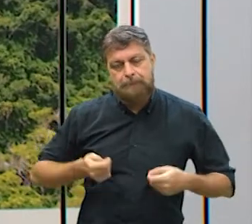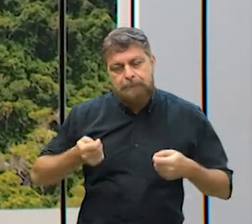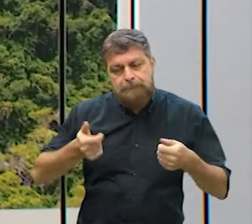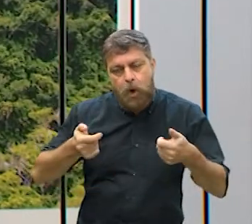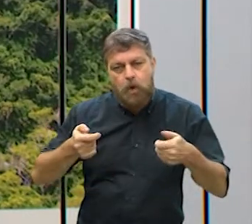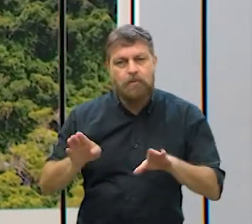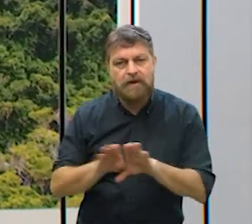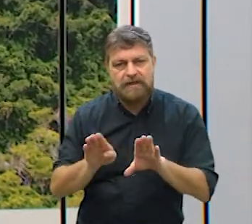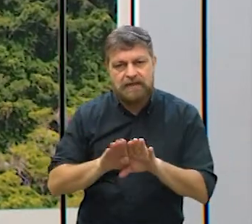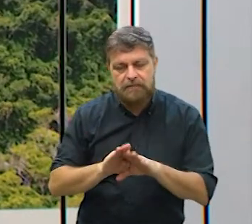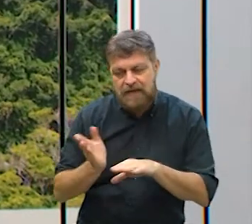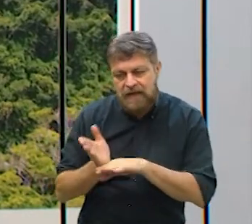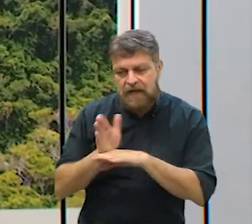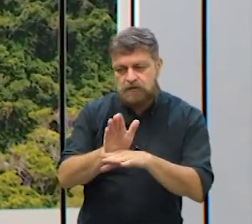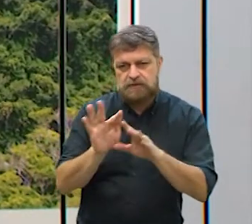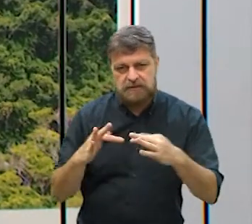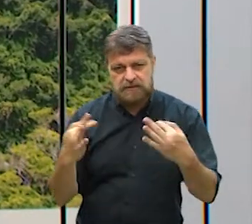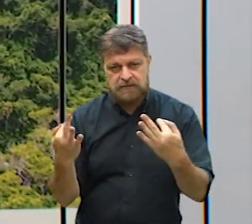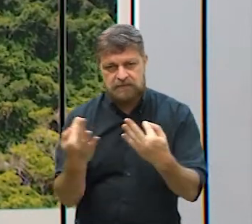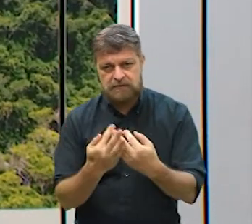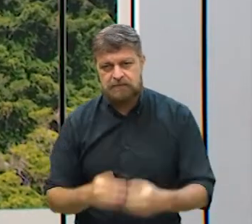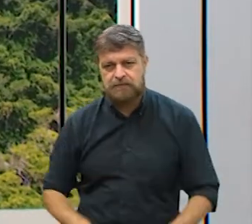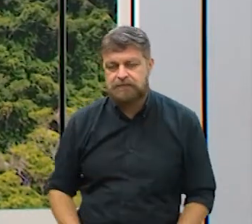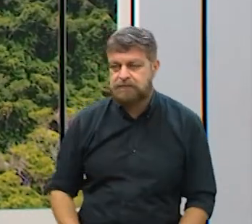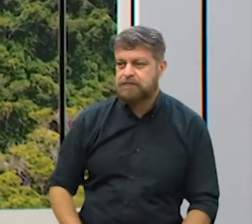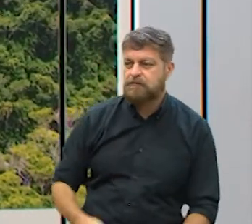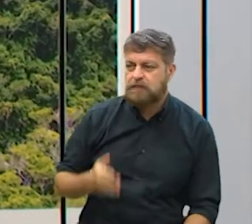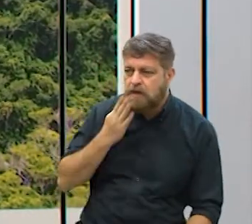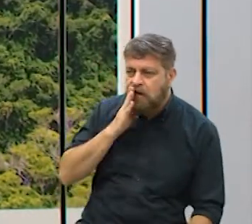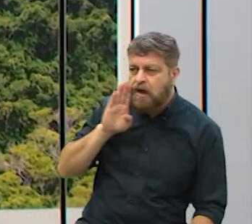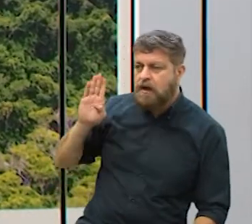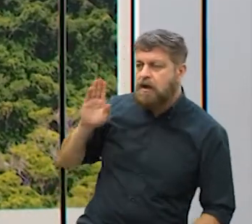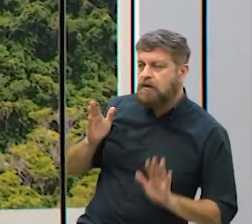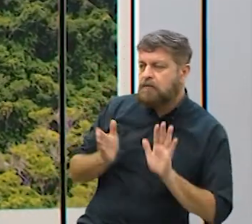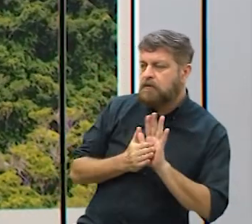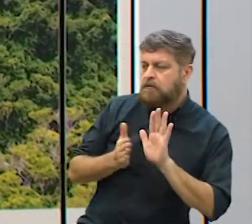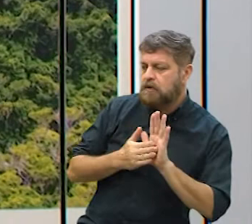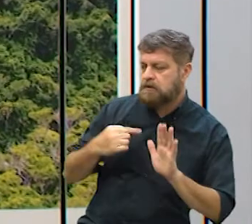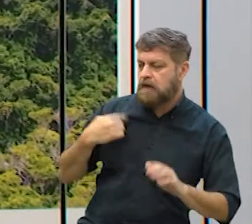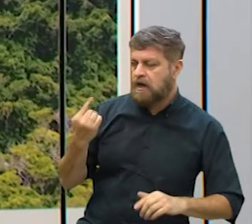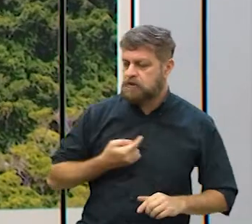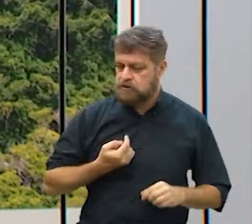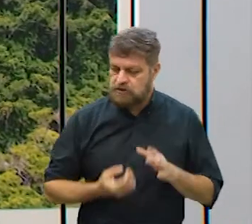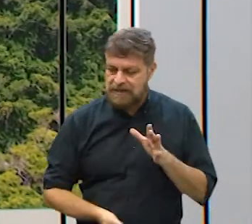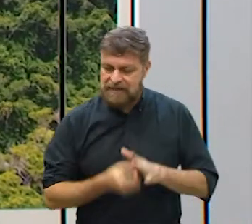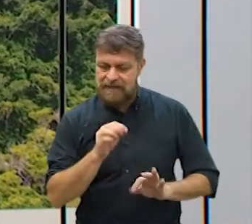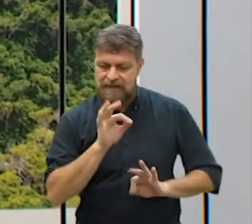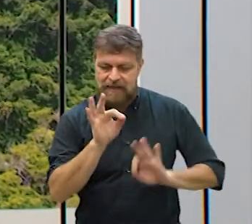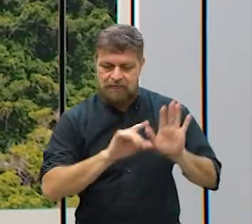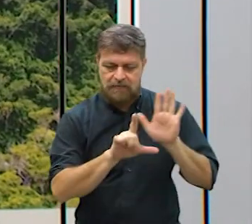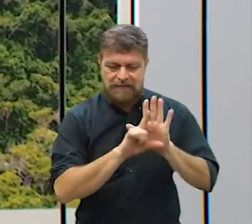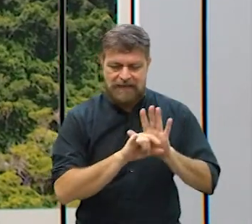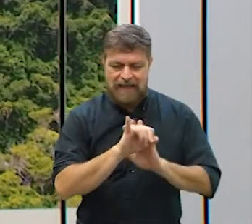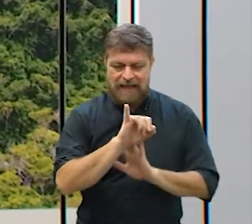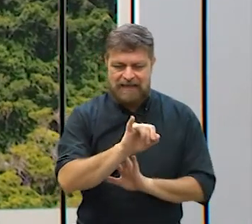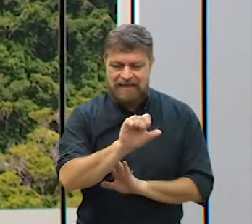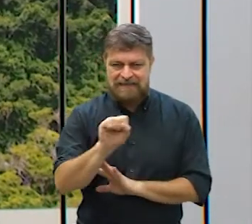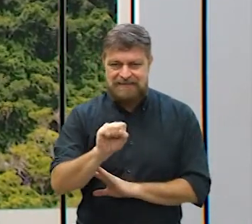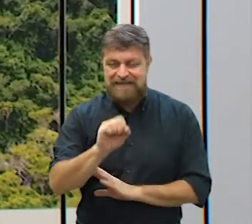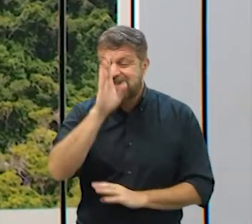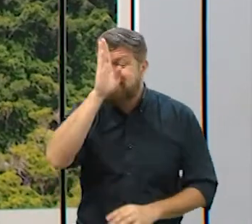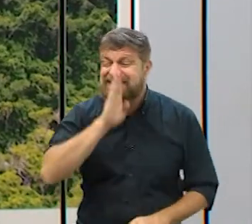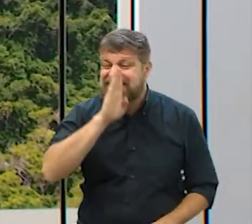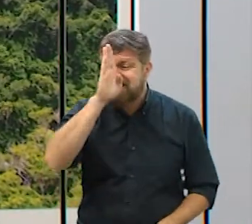mais. Deixa as famílias. Arli me propõe, inclusive, a trabalharmos uma lei de isenção de ISS para as